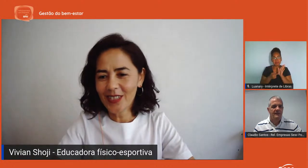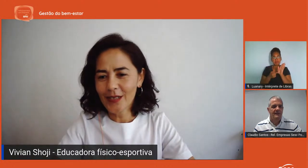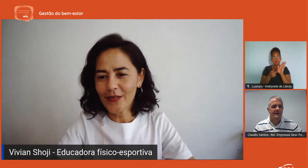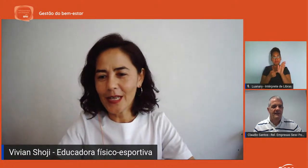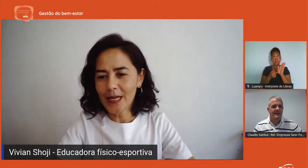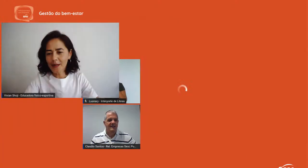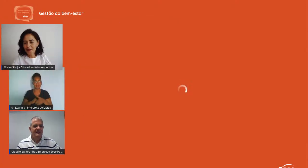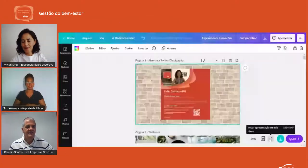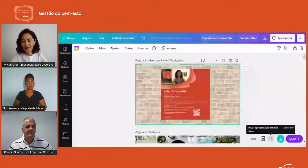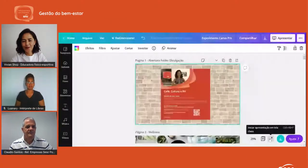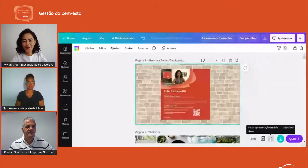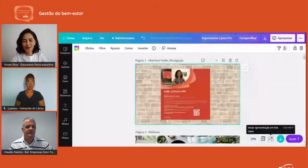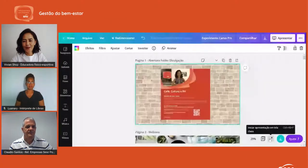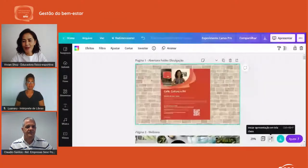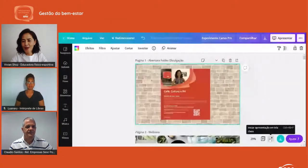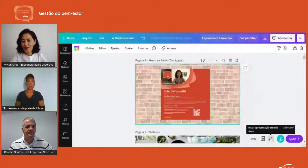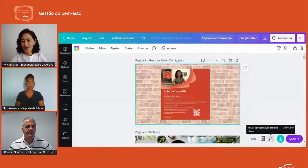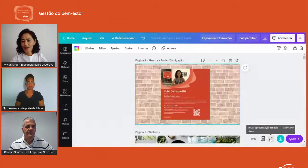Vamos ver.